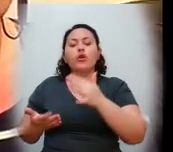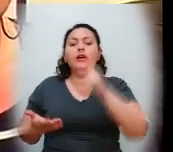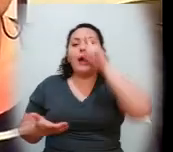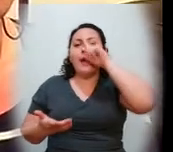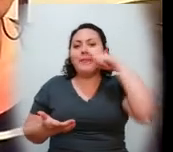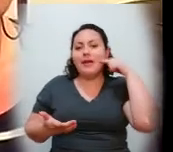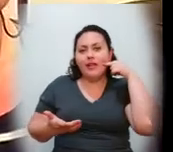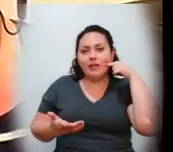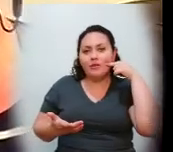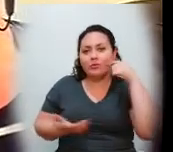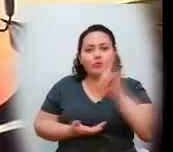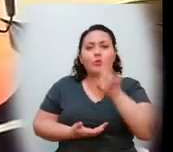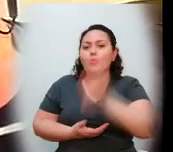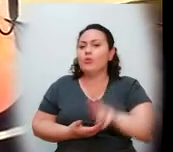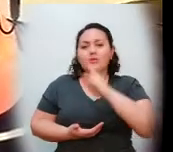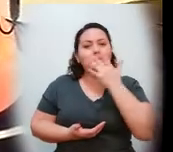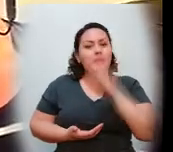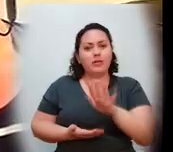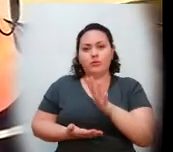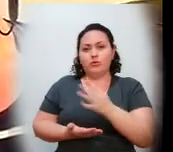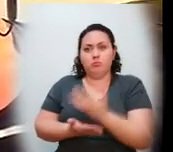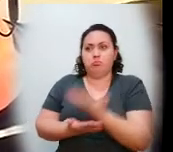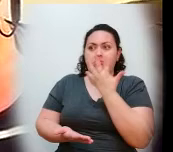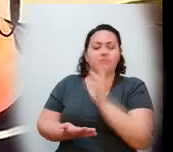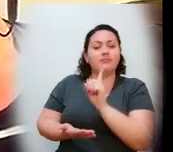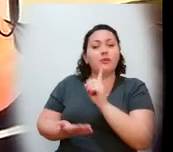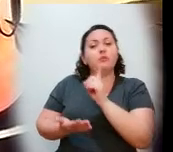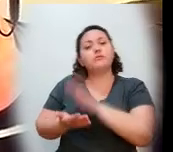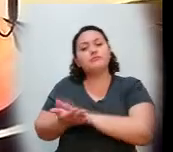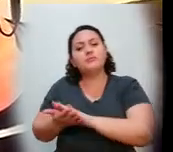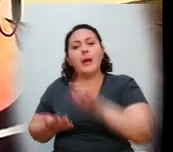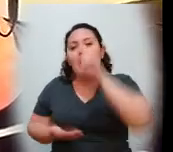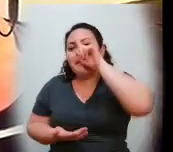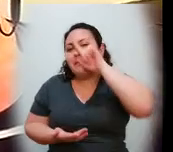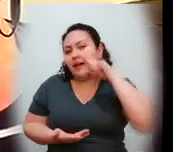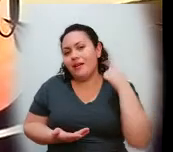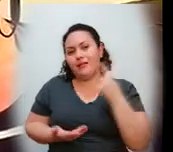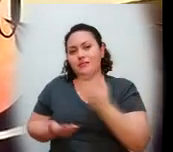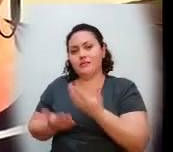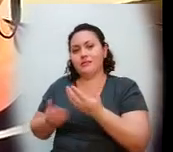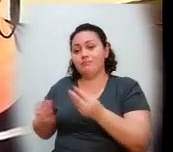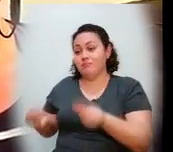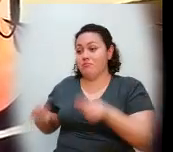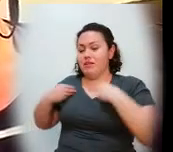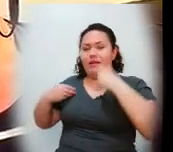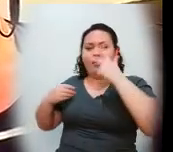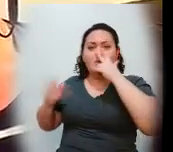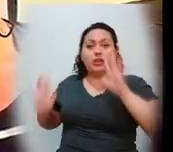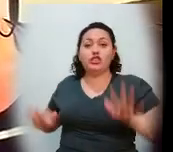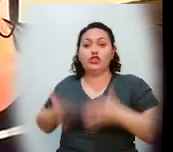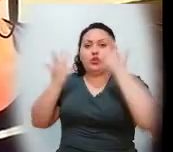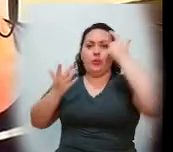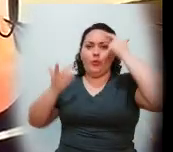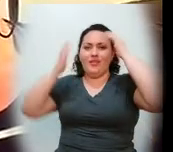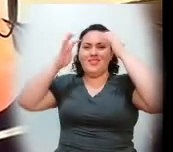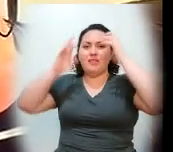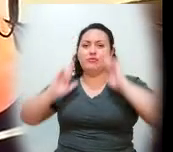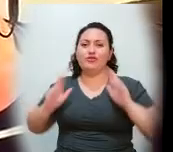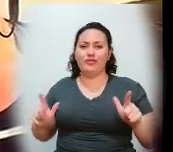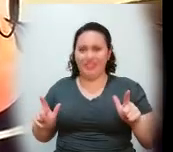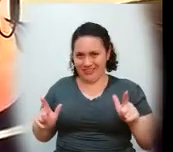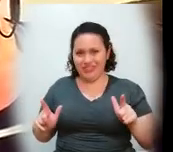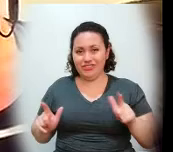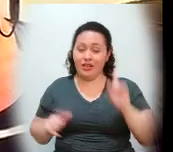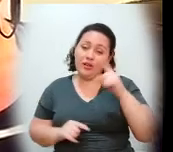e não branca, porque também tu daí traz outro estímulo para o teu cérebro nesse sentido. Então, são